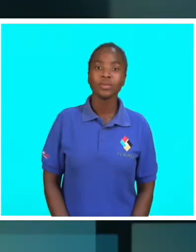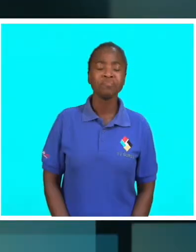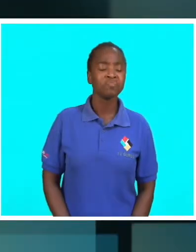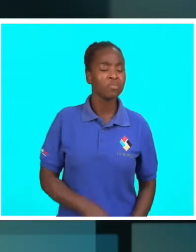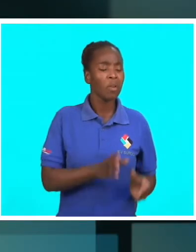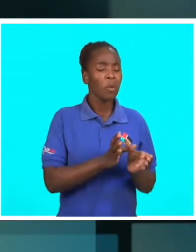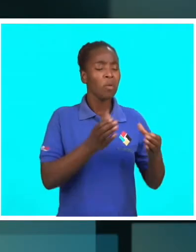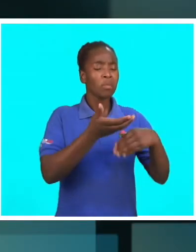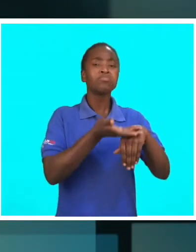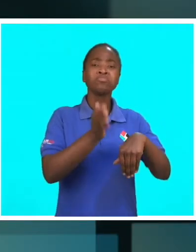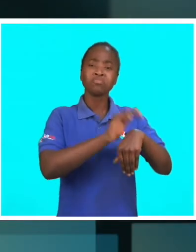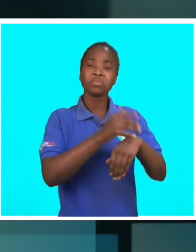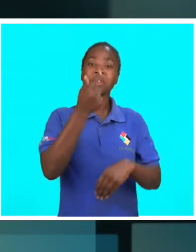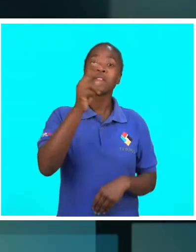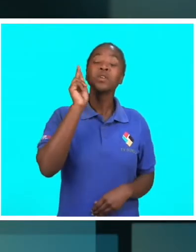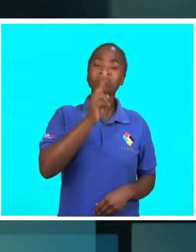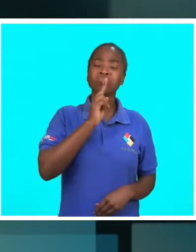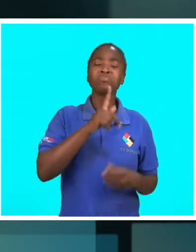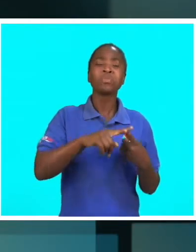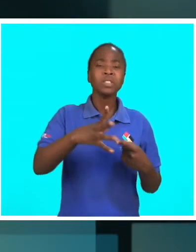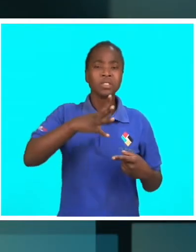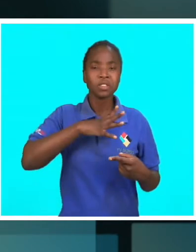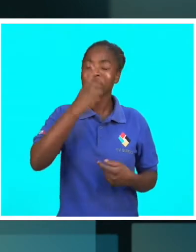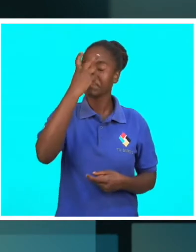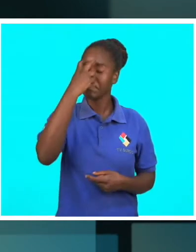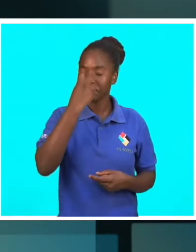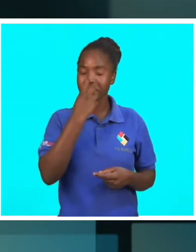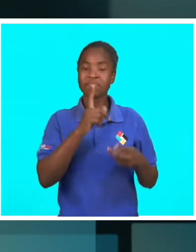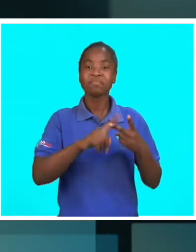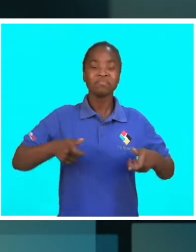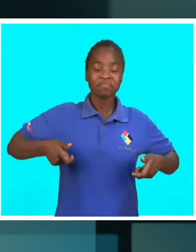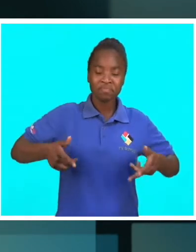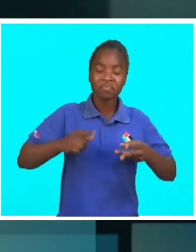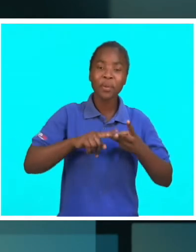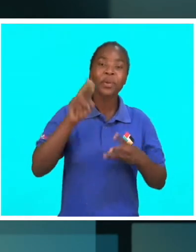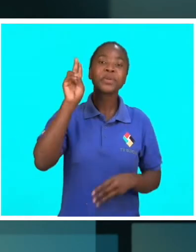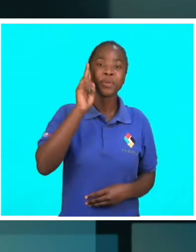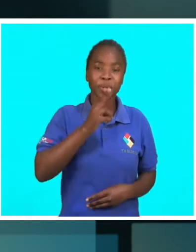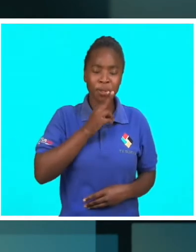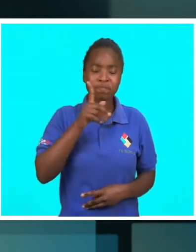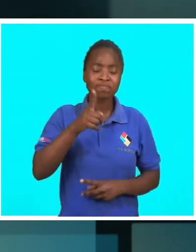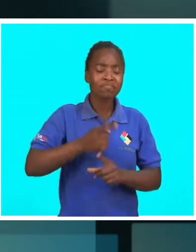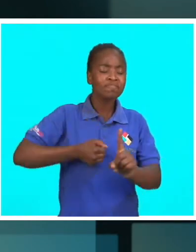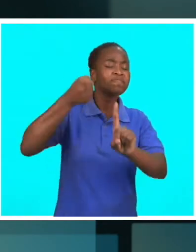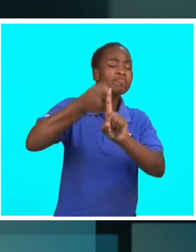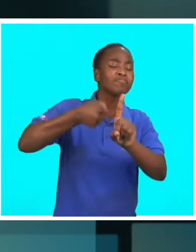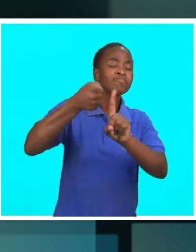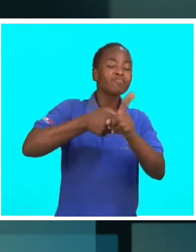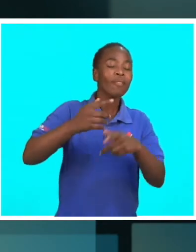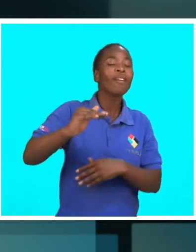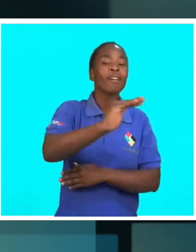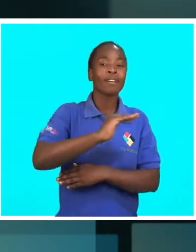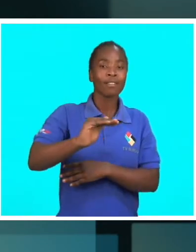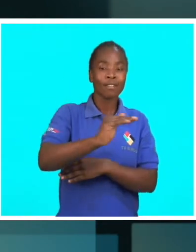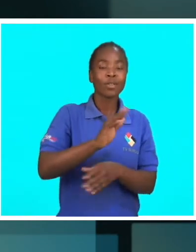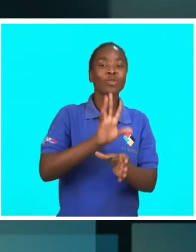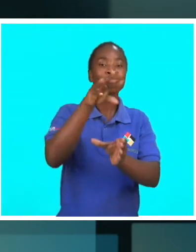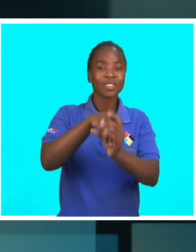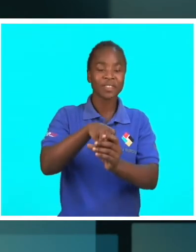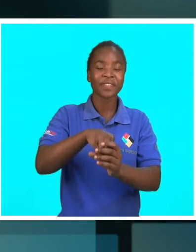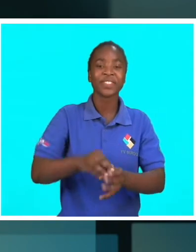A equipe de profissionais da TV Surdo é composta por cegos, surdos e cadeirantes que